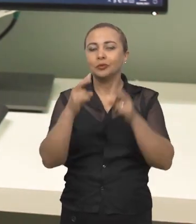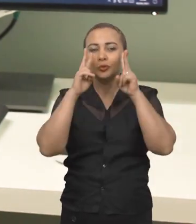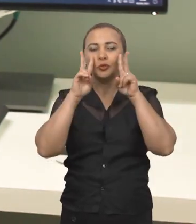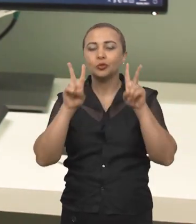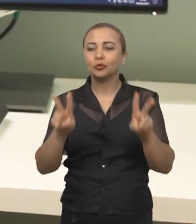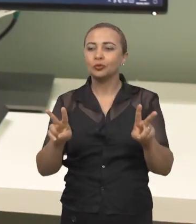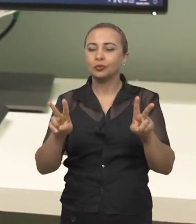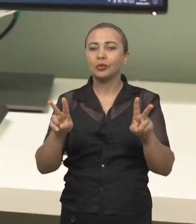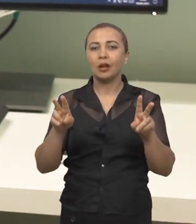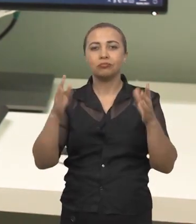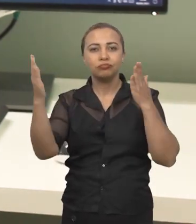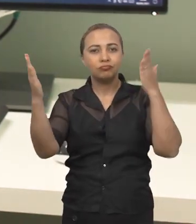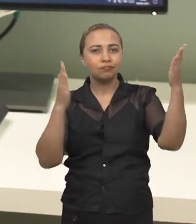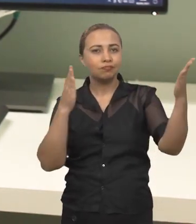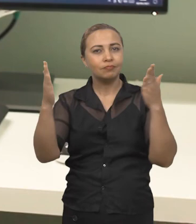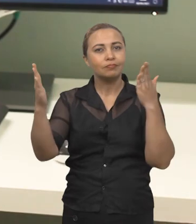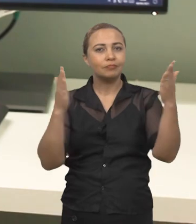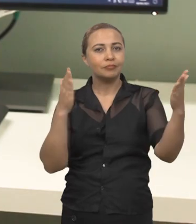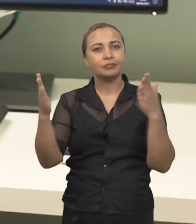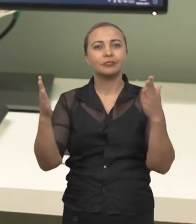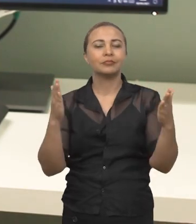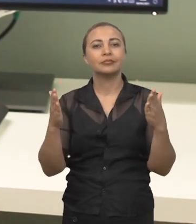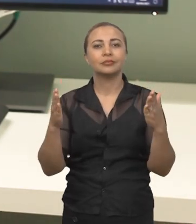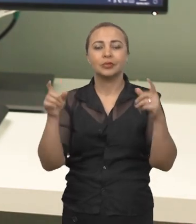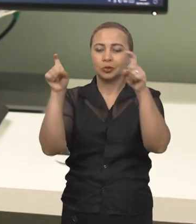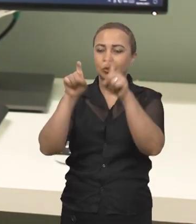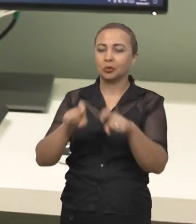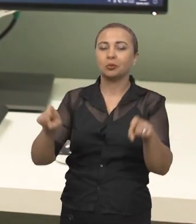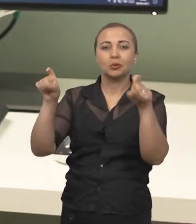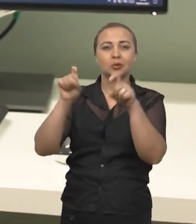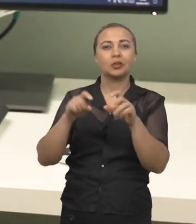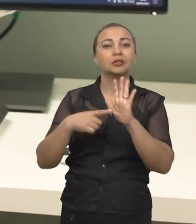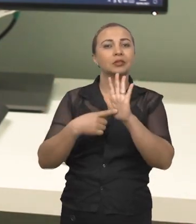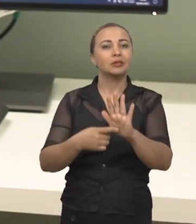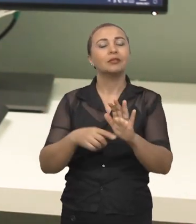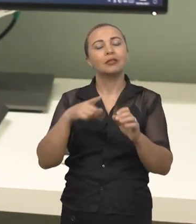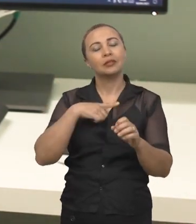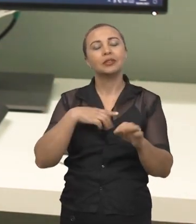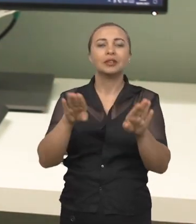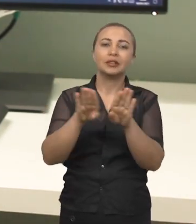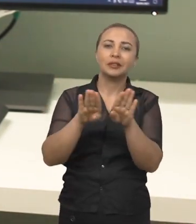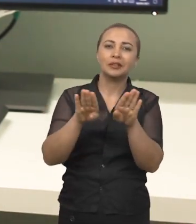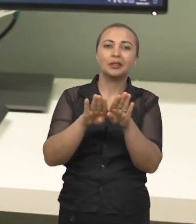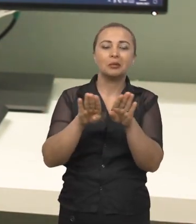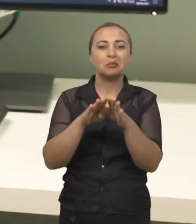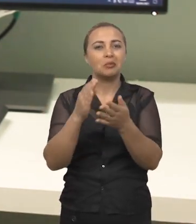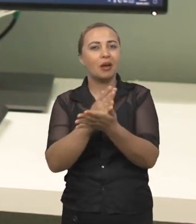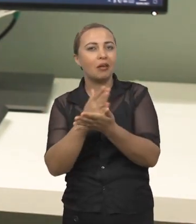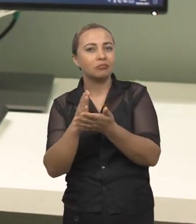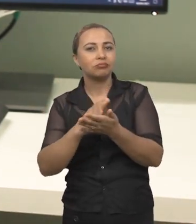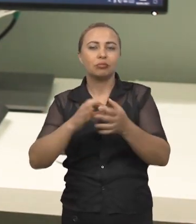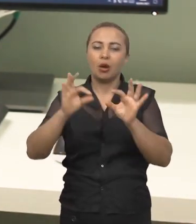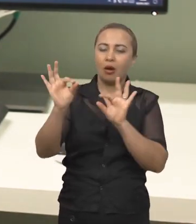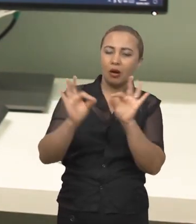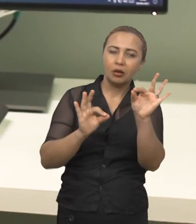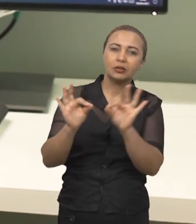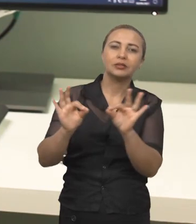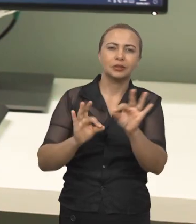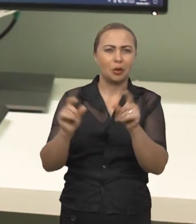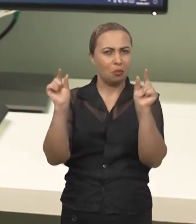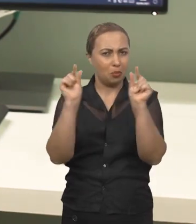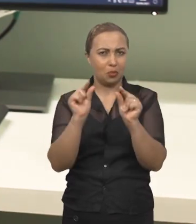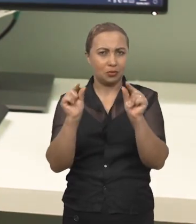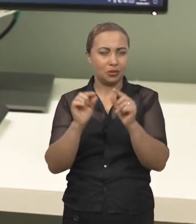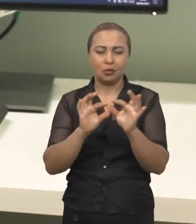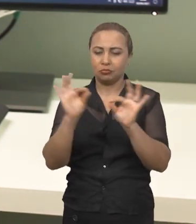de validação, né, o software em si vai passar também por alguns ajustes.